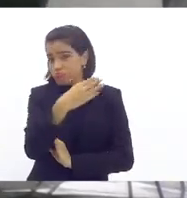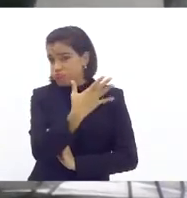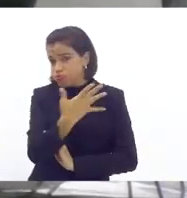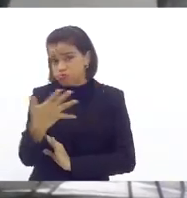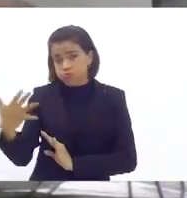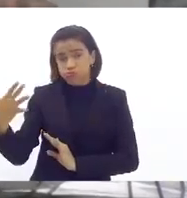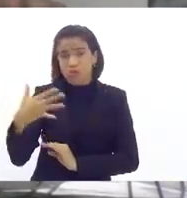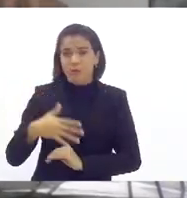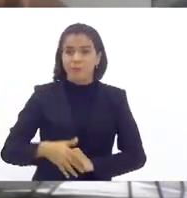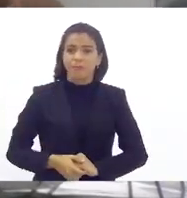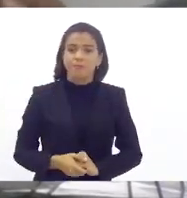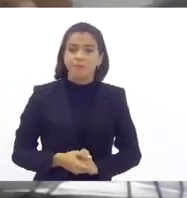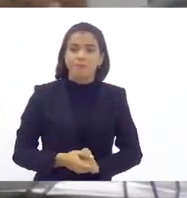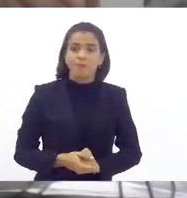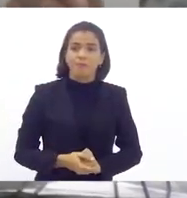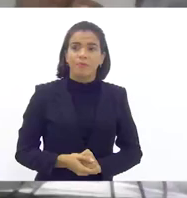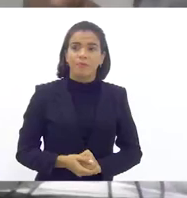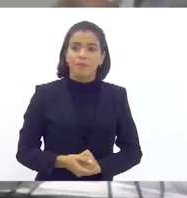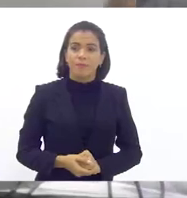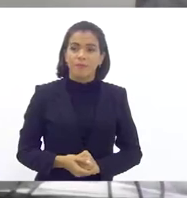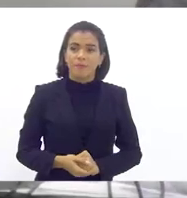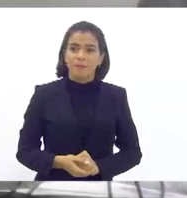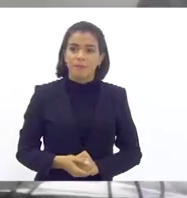reta final. Professor Antônio, abriu mão.